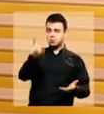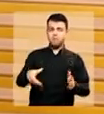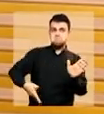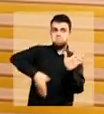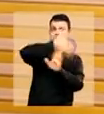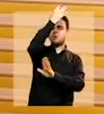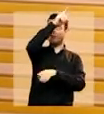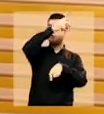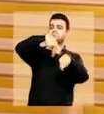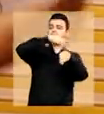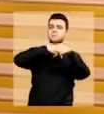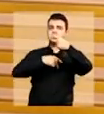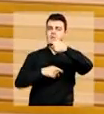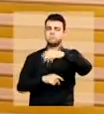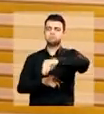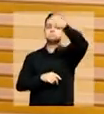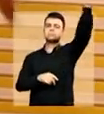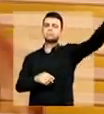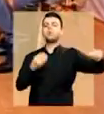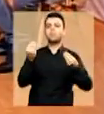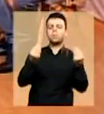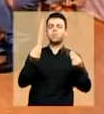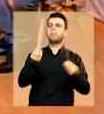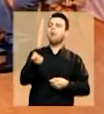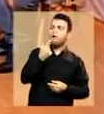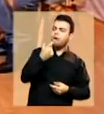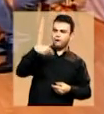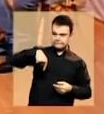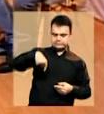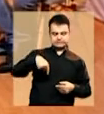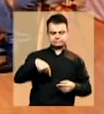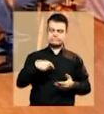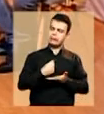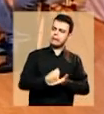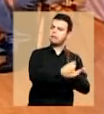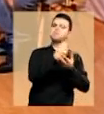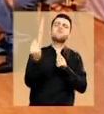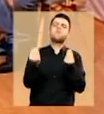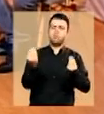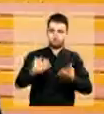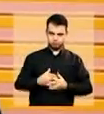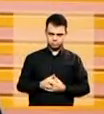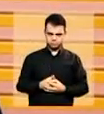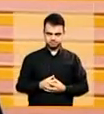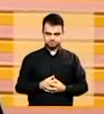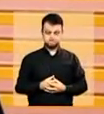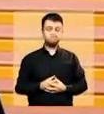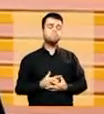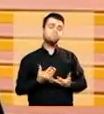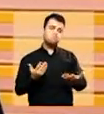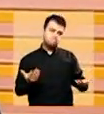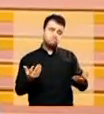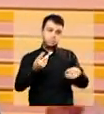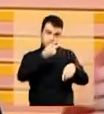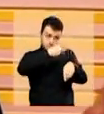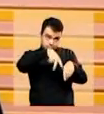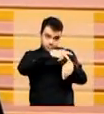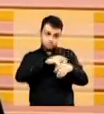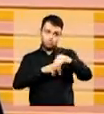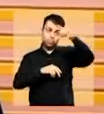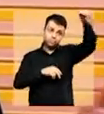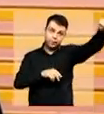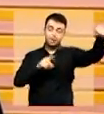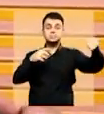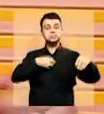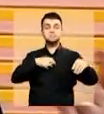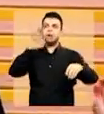fora do país? A gente pode levar medicamento aqui de casa? Não? O que vocês orientam? O seguro depende para o país que vai, como ela explicou